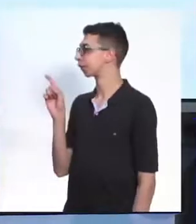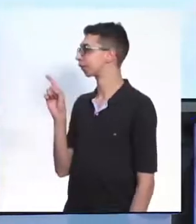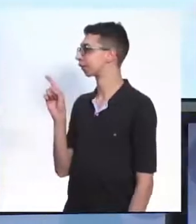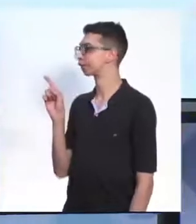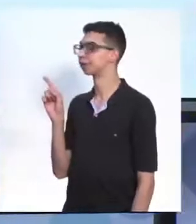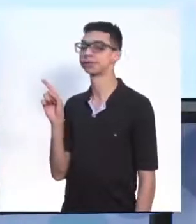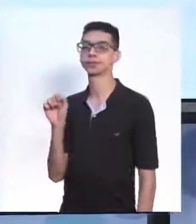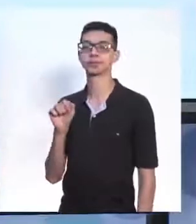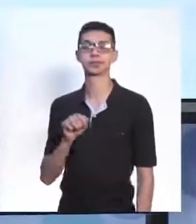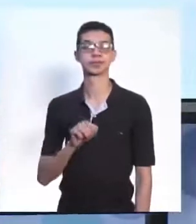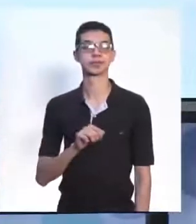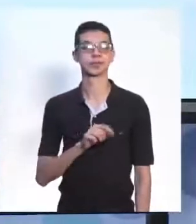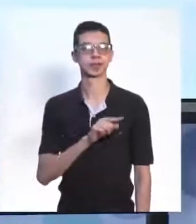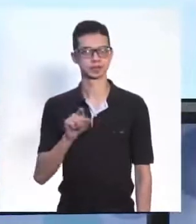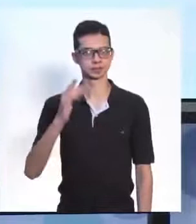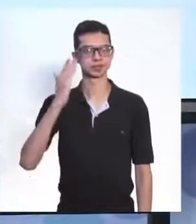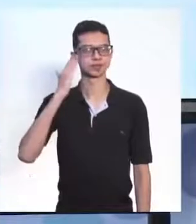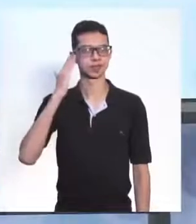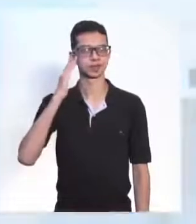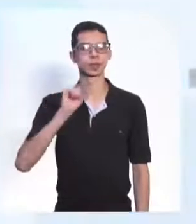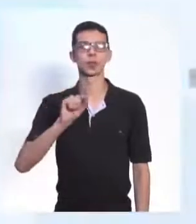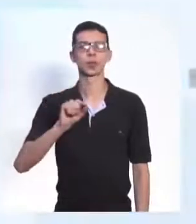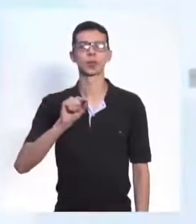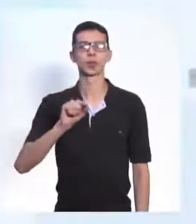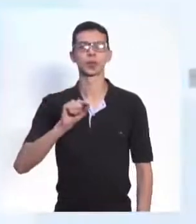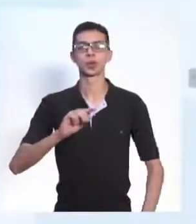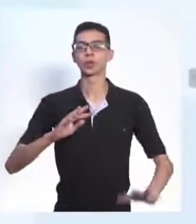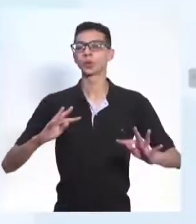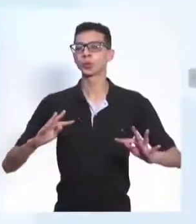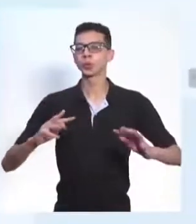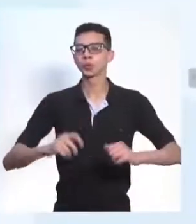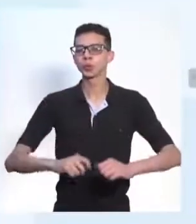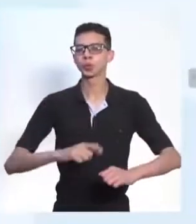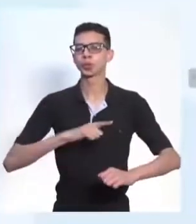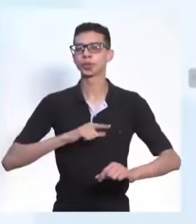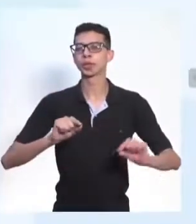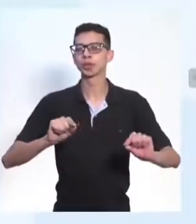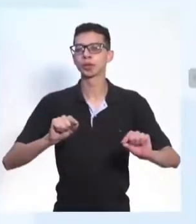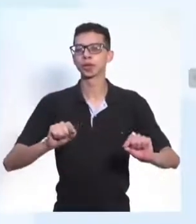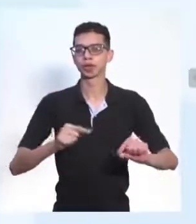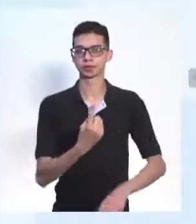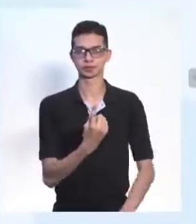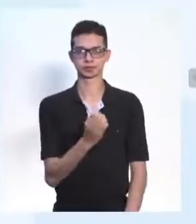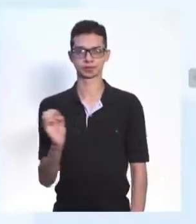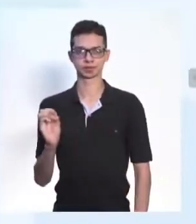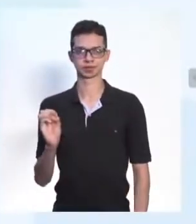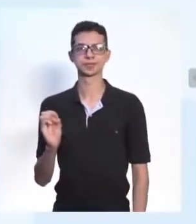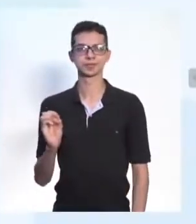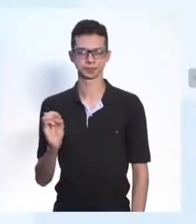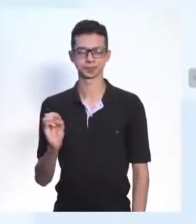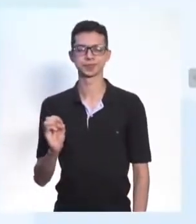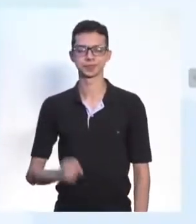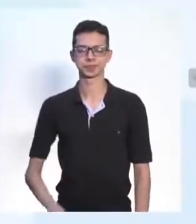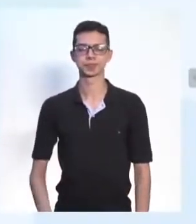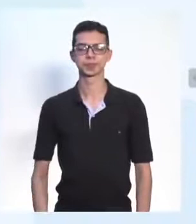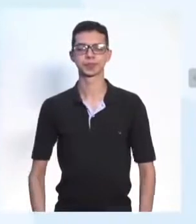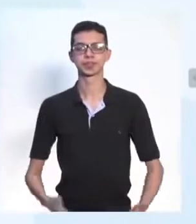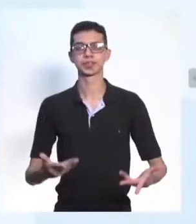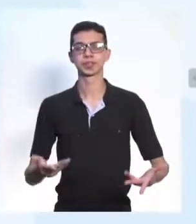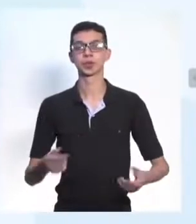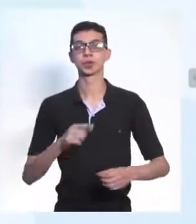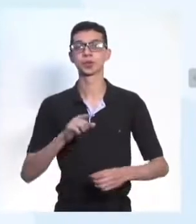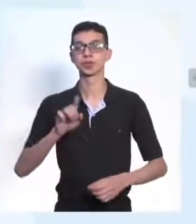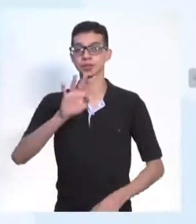não, hein? A gente sabe que ao todo nós temos 100. Então, vocês vão